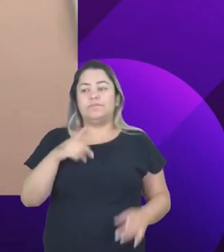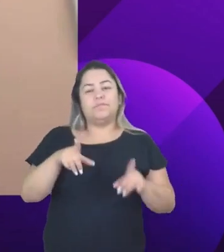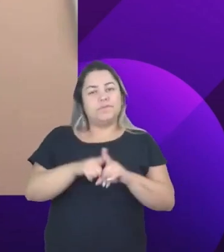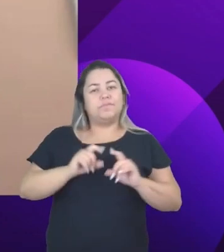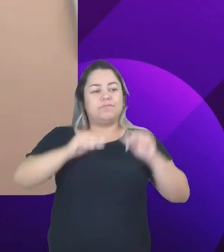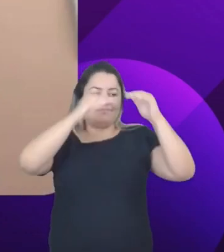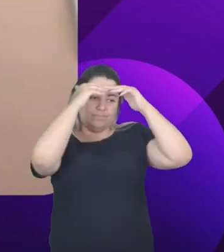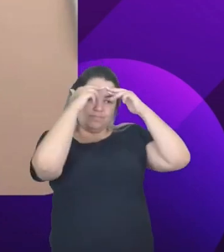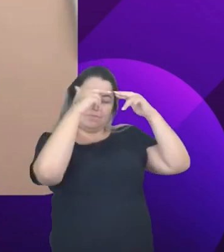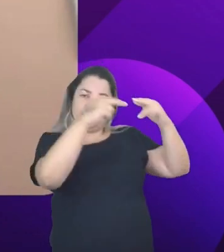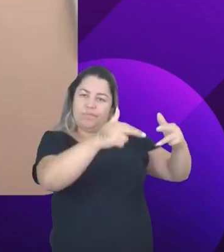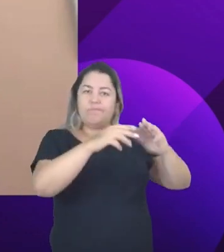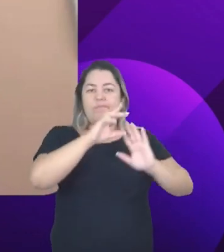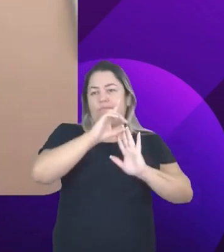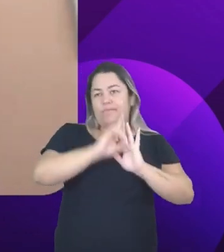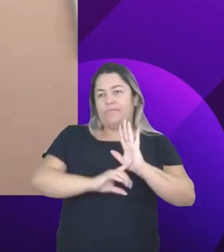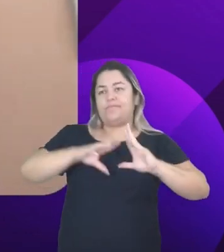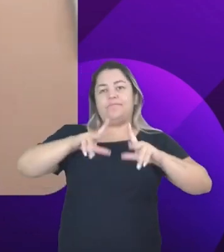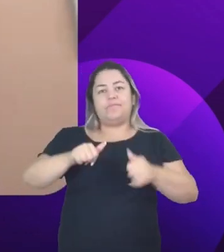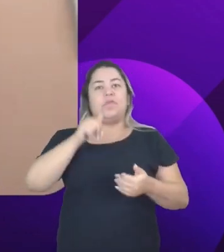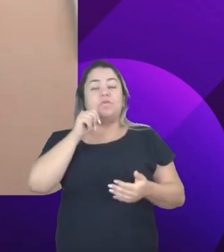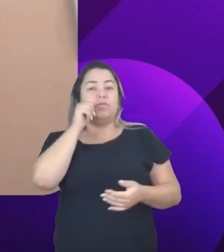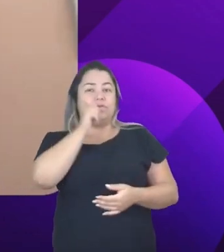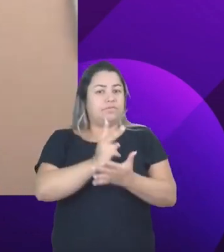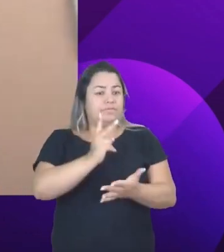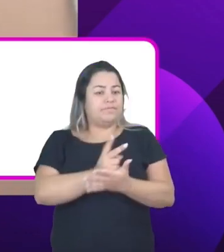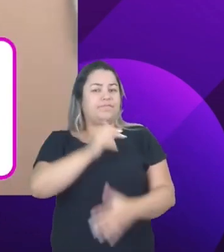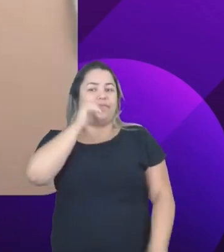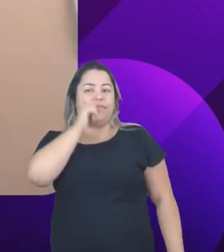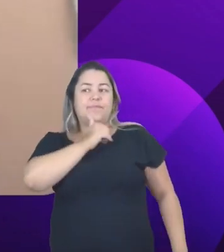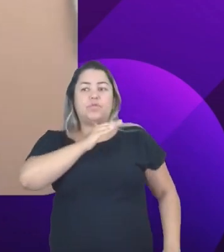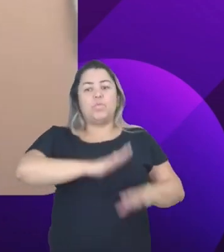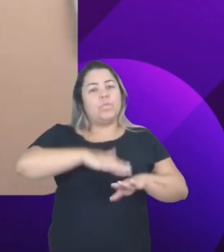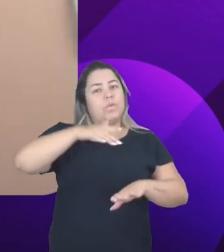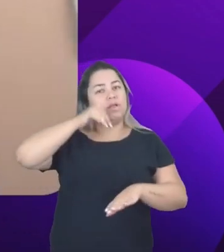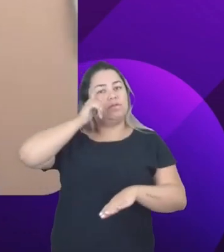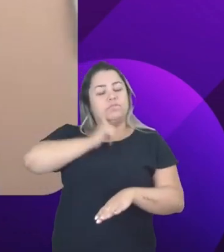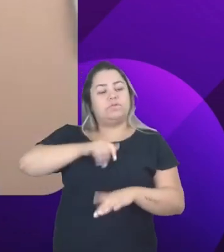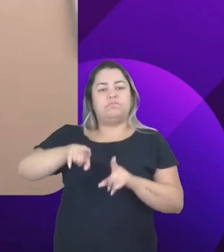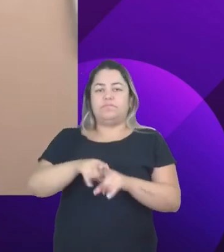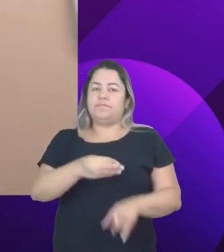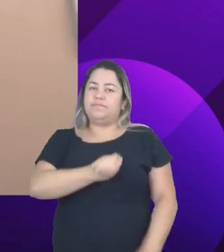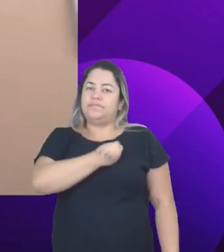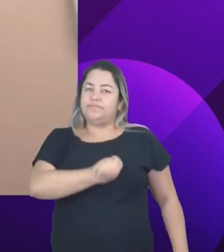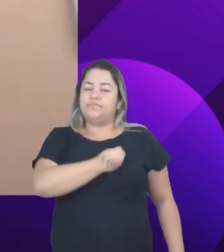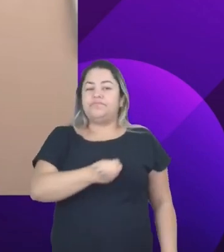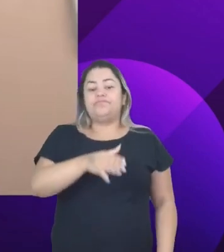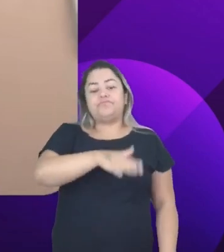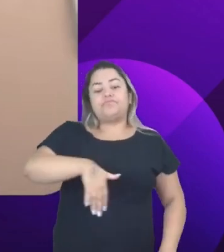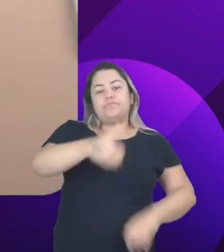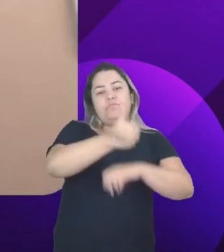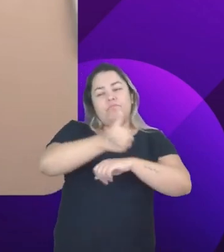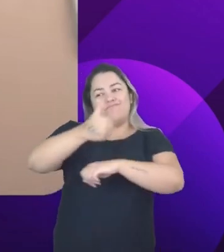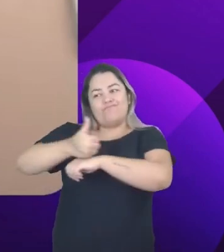que respeite o direito de todas as mulheres. Quanto mais mulheres estivermos em